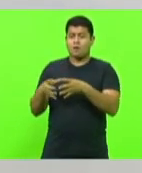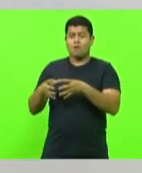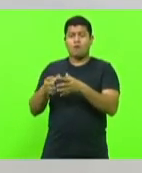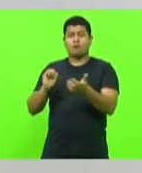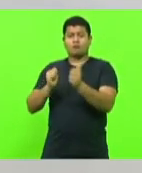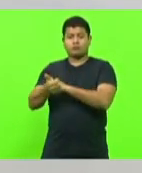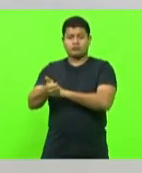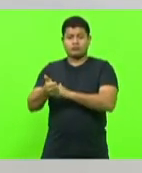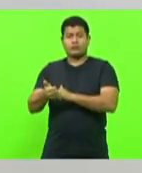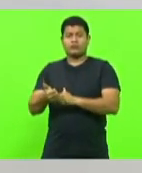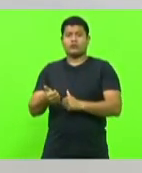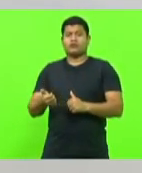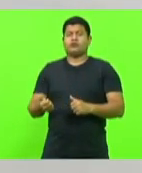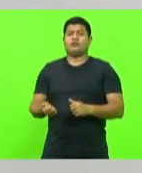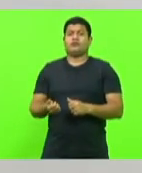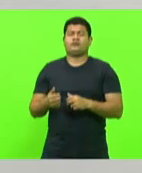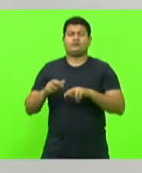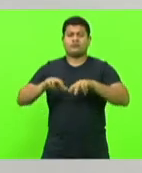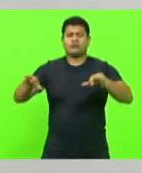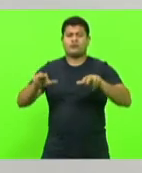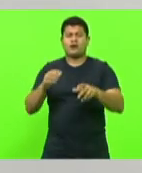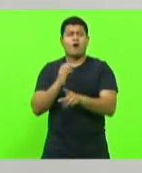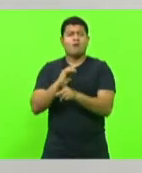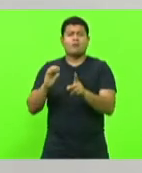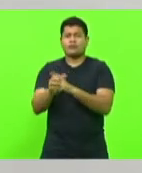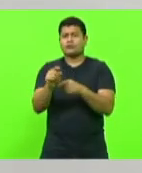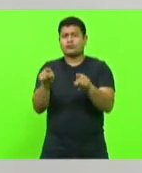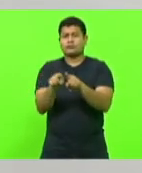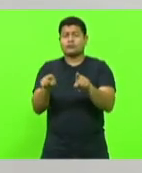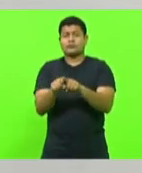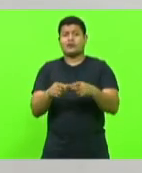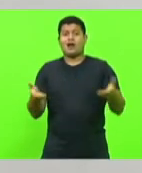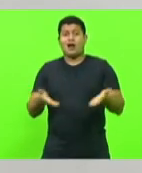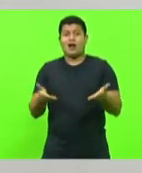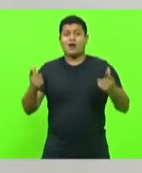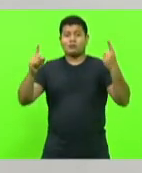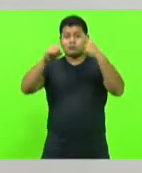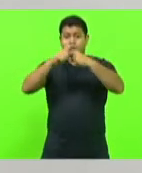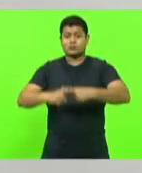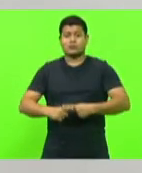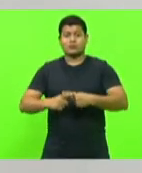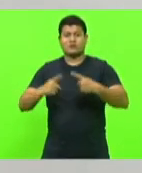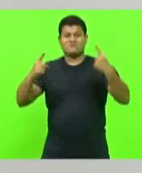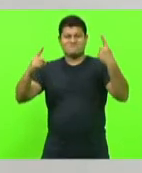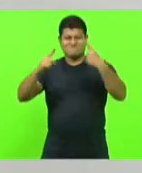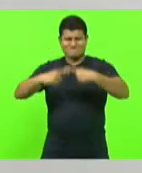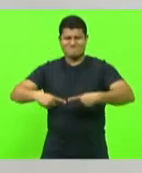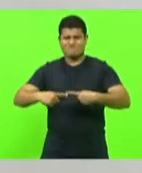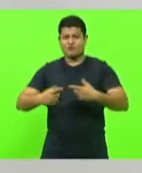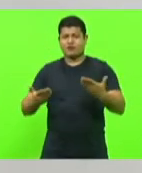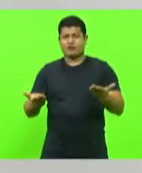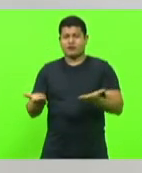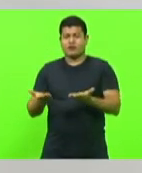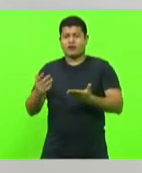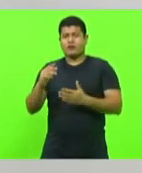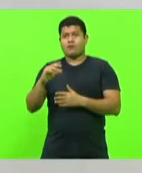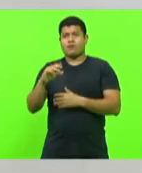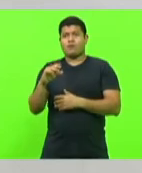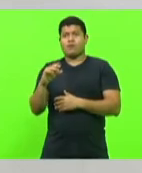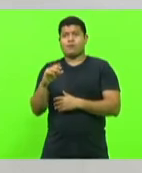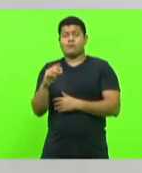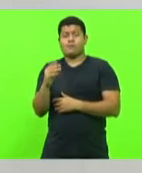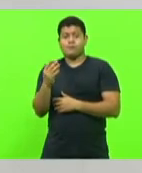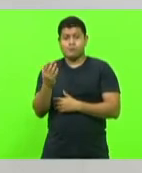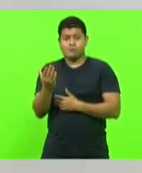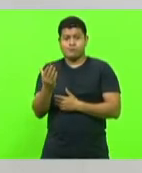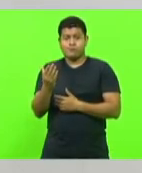e comunidade no geral. E essa competição seria em julho, gente. O Estado prorrogou. Então, nós estamos falando que vai ser em outubro, seria em